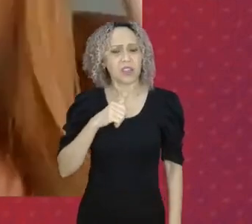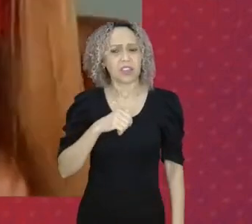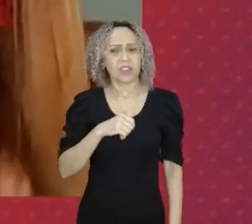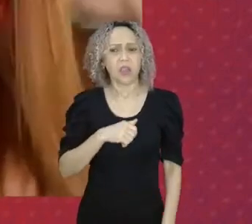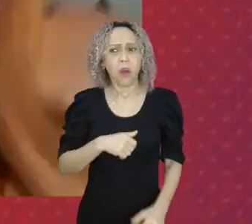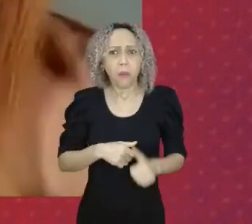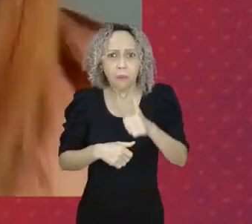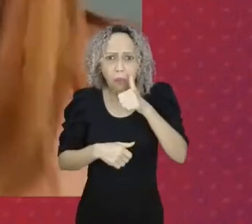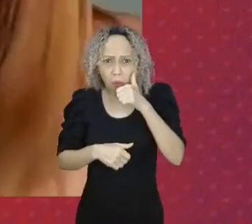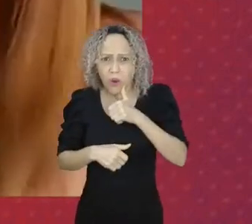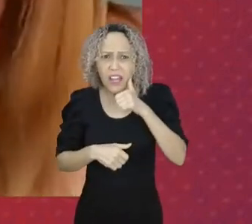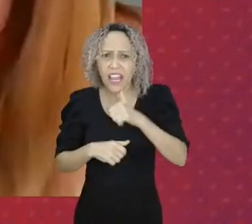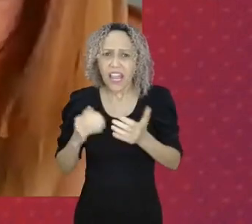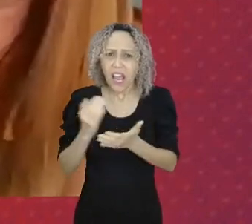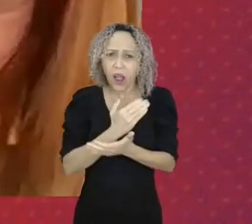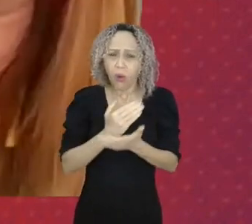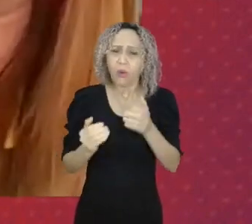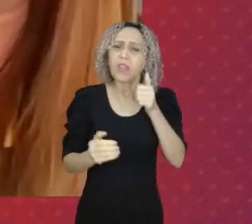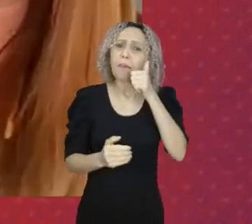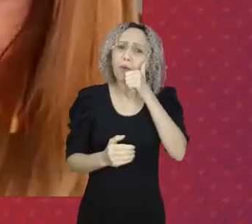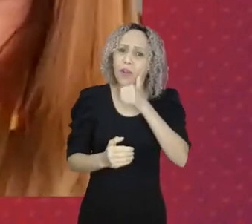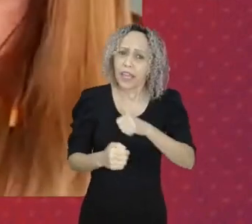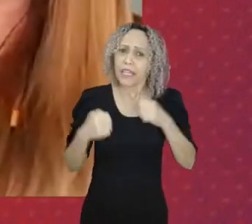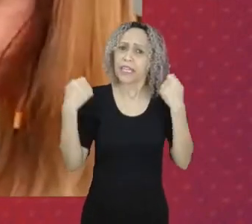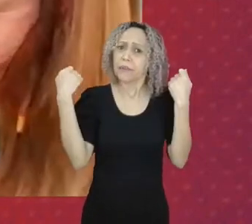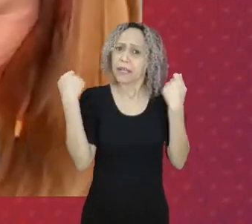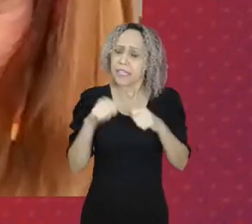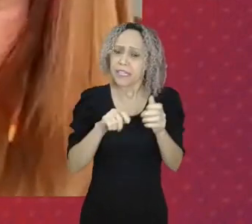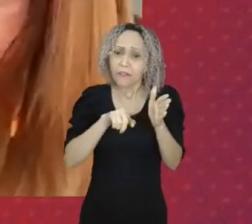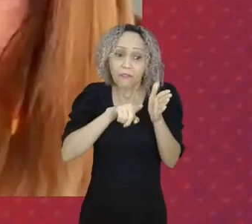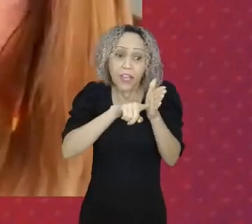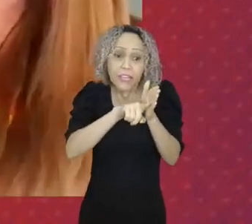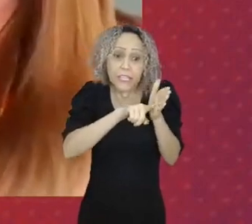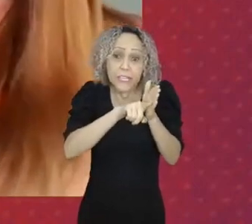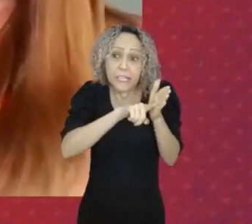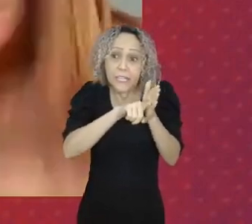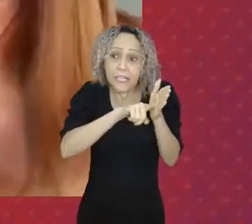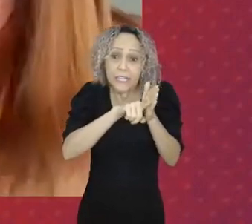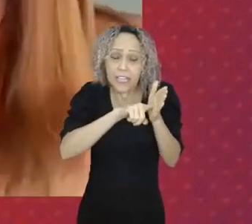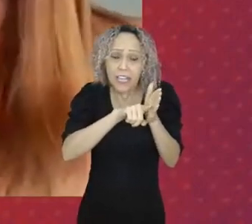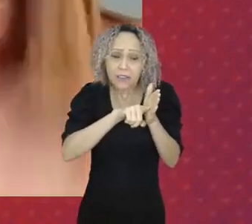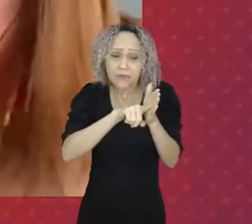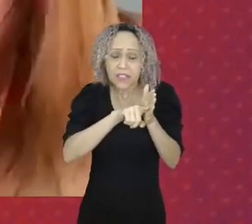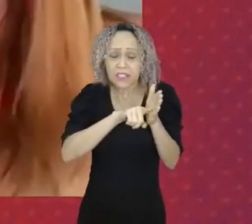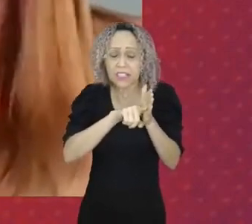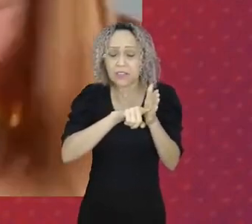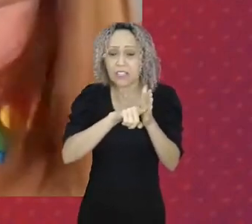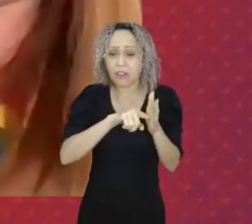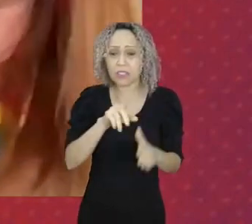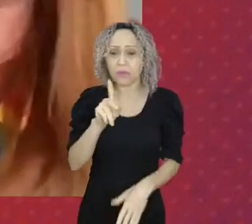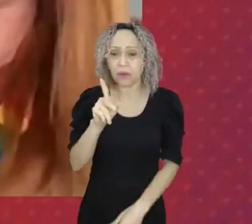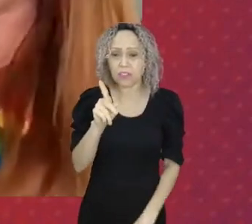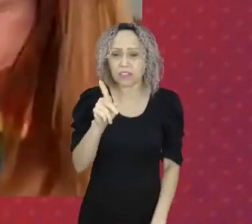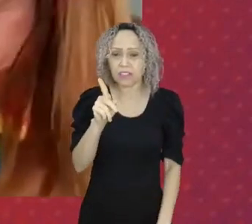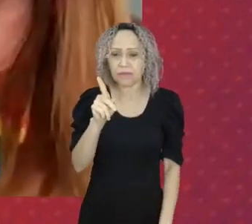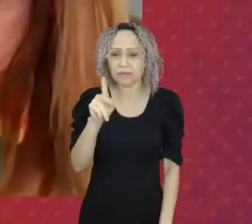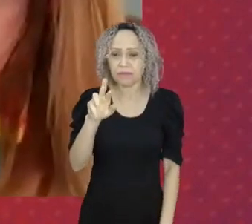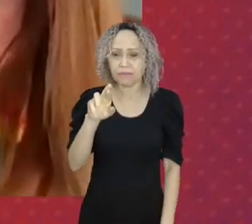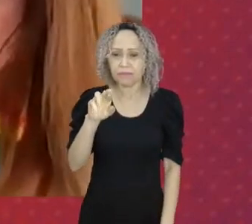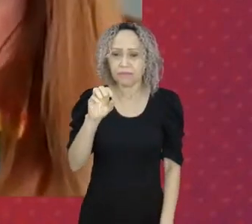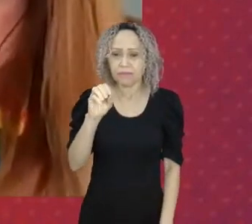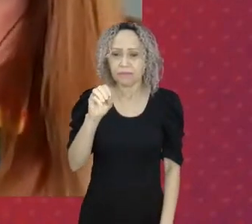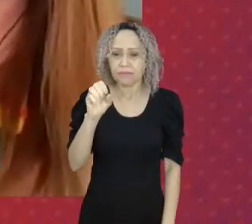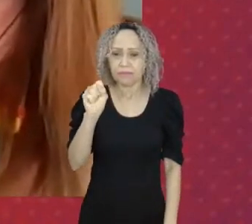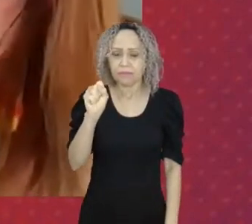15 anos atrás. Né? Era impensado que um homem, uma pessoa que se reconhece, que vivencia, que é um